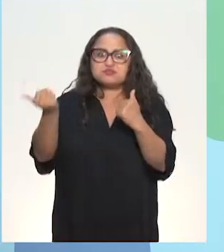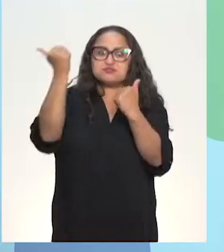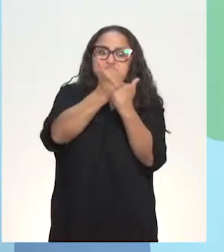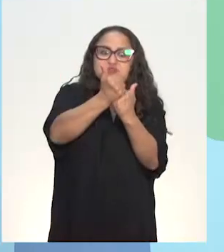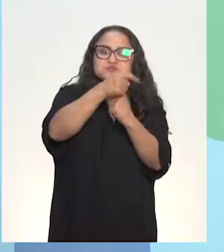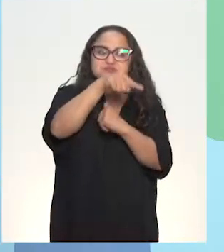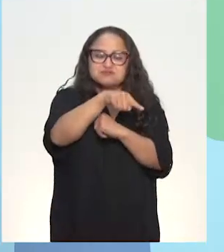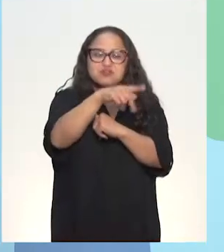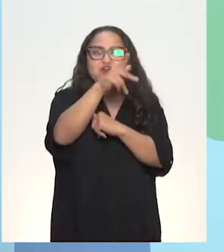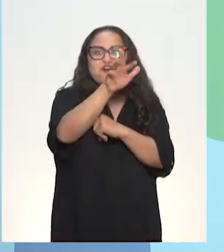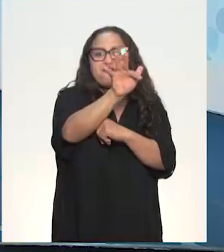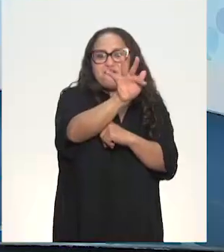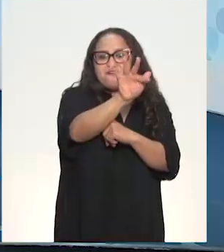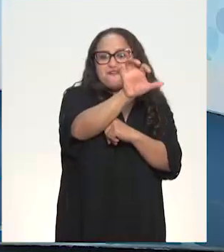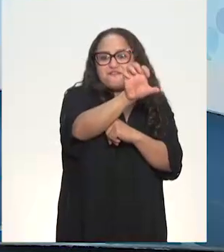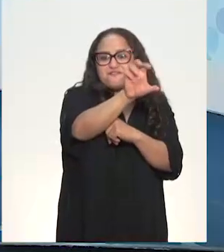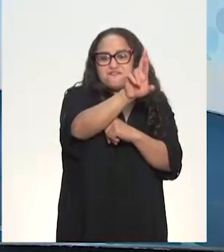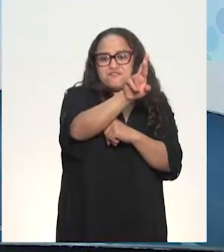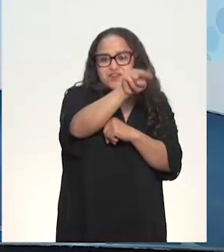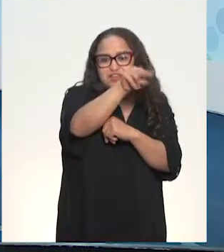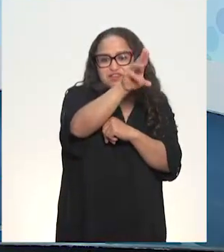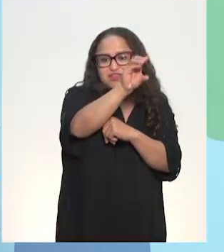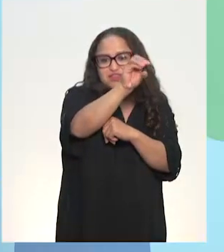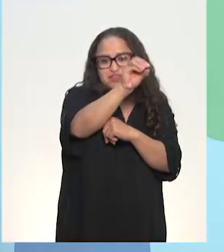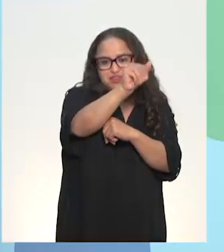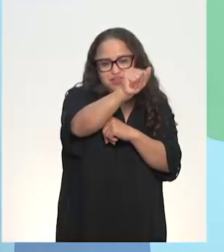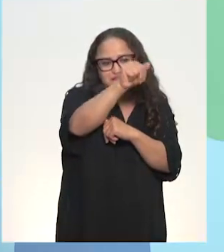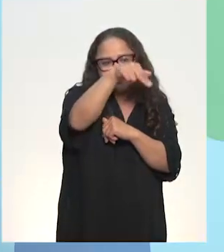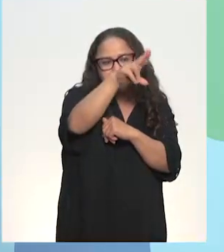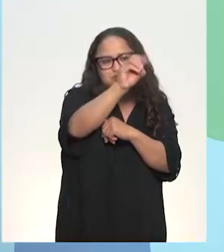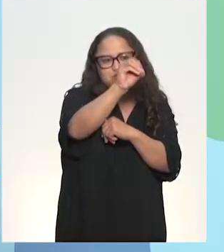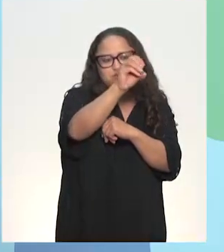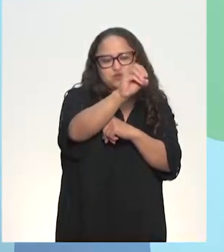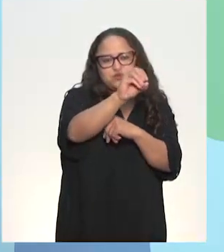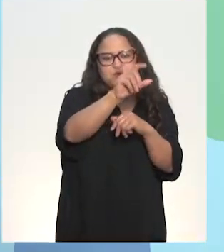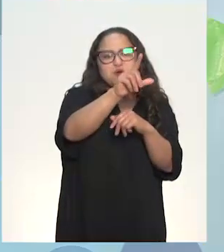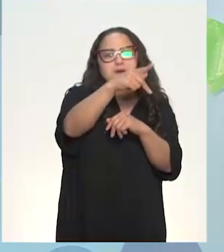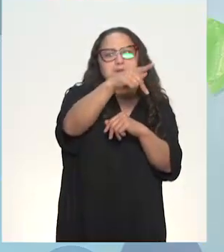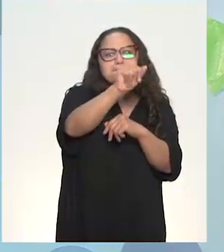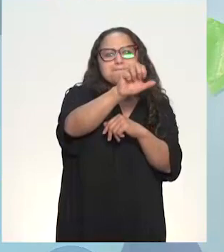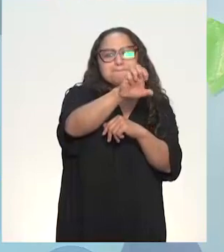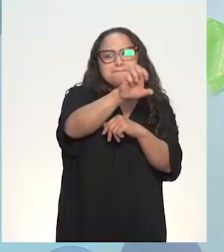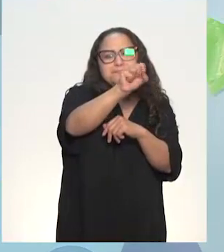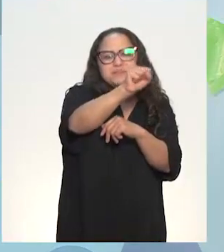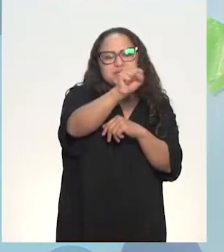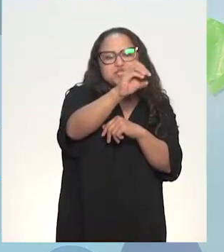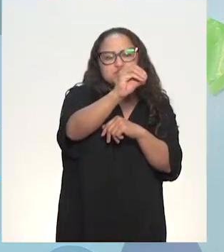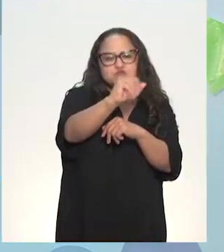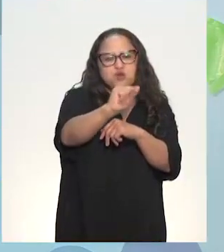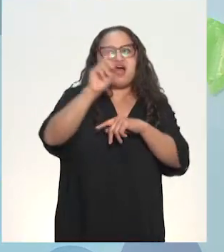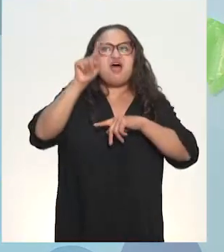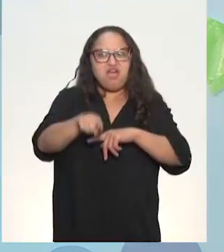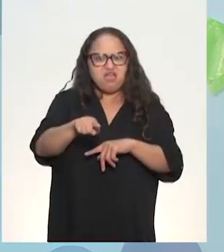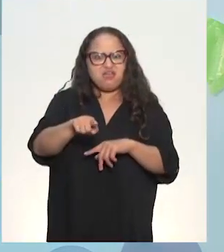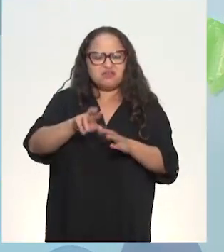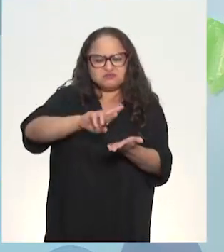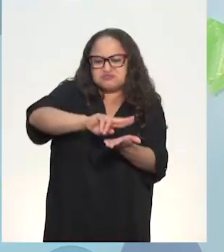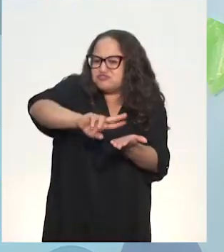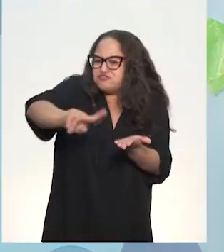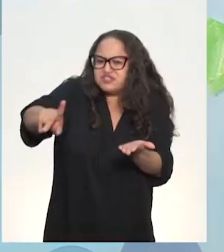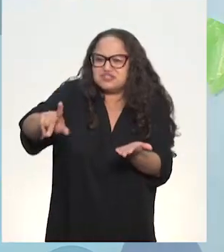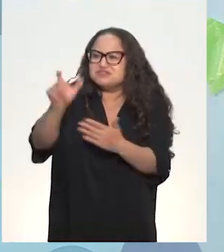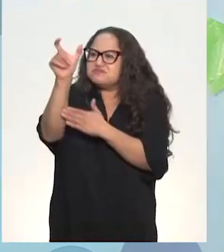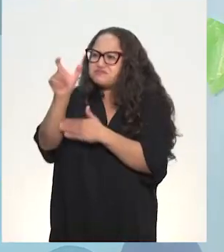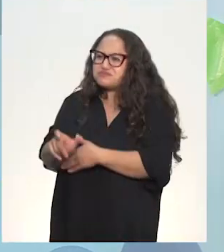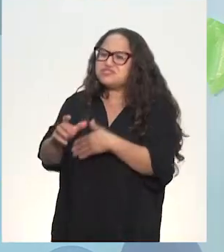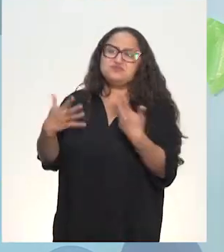Fernando Pessoa. coincidentemente, Coincidentemente, Fernando Pessoa é o cara que inventa pessoas. olha só, Fernando Pessoa é Álvaro de Campos, Fernando Pessoa é Ricardo